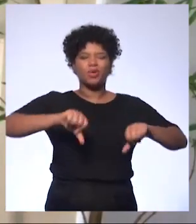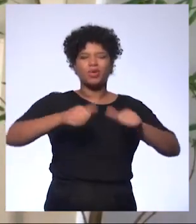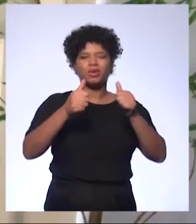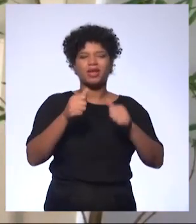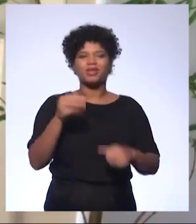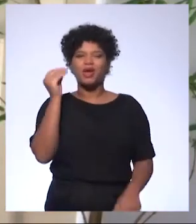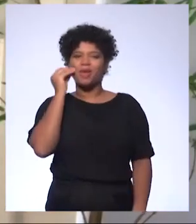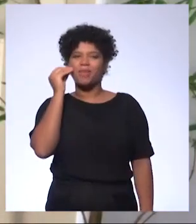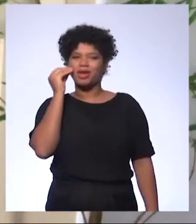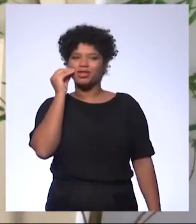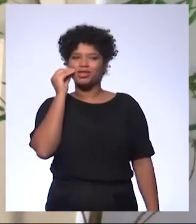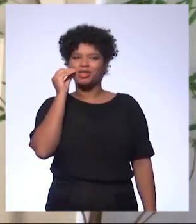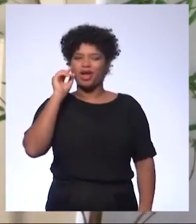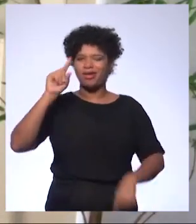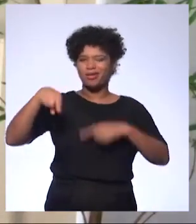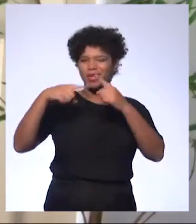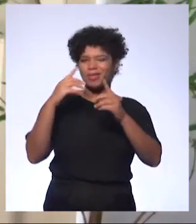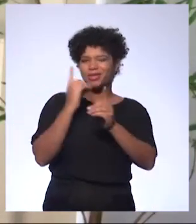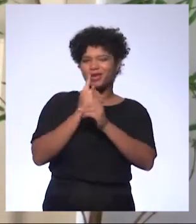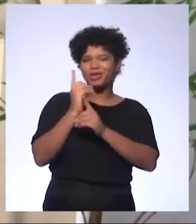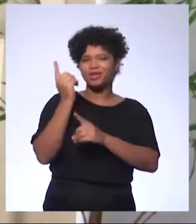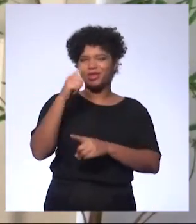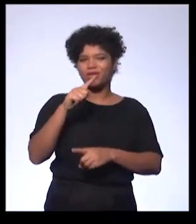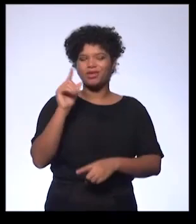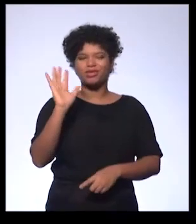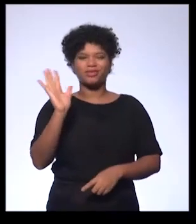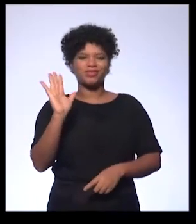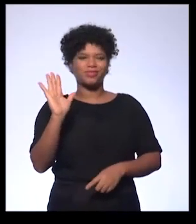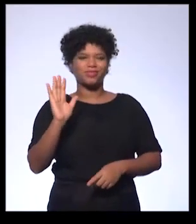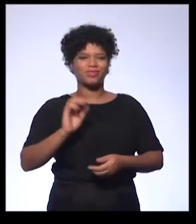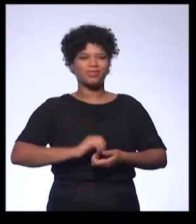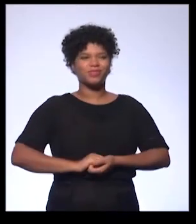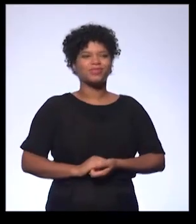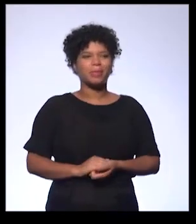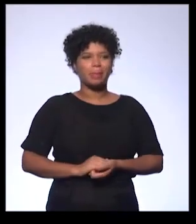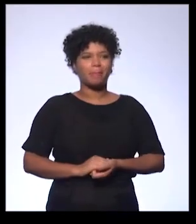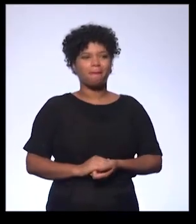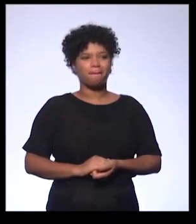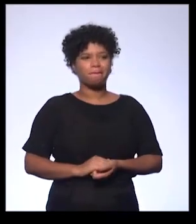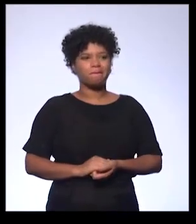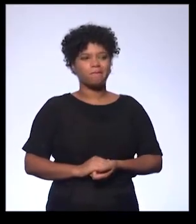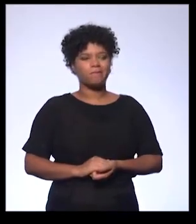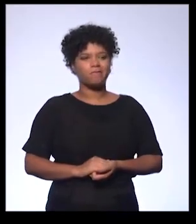fique com Deus e eu te vejo no próximo episódio. Tchau!